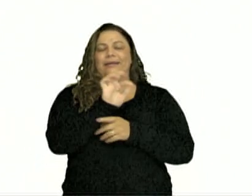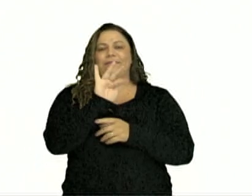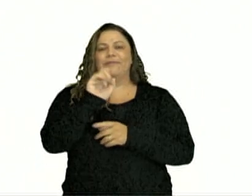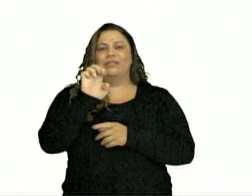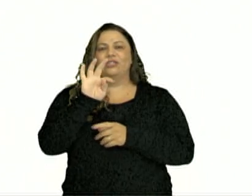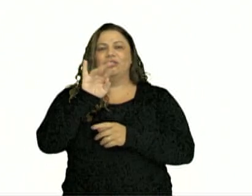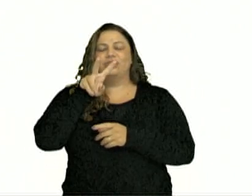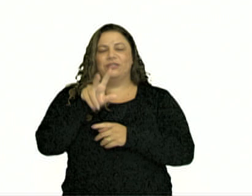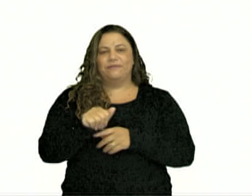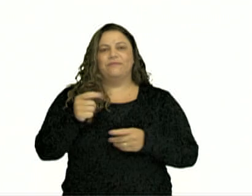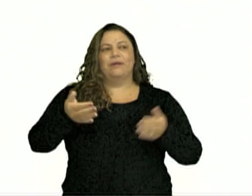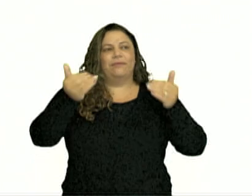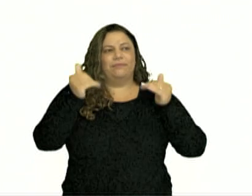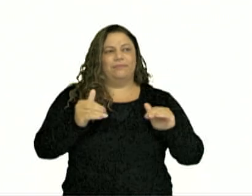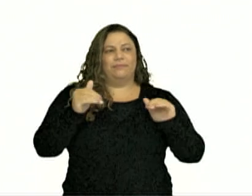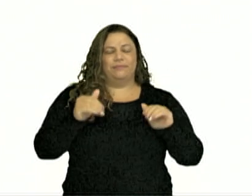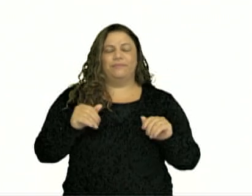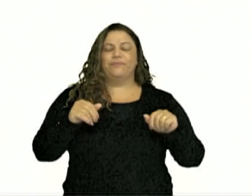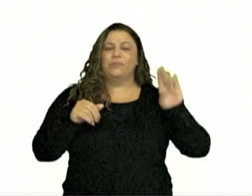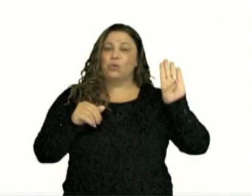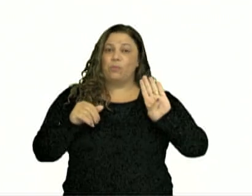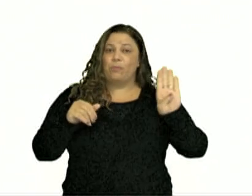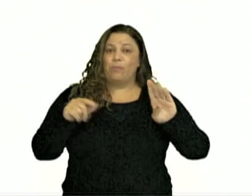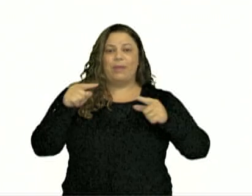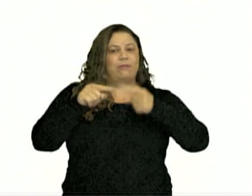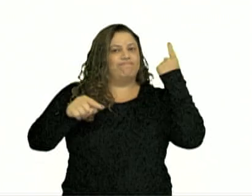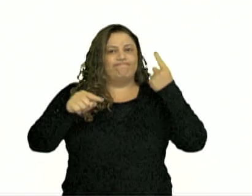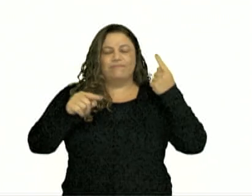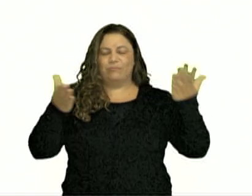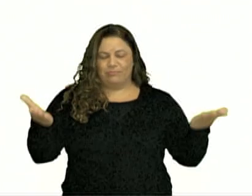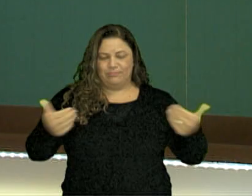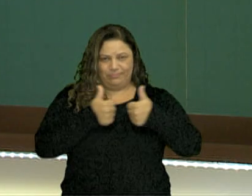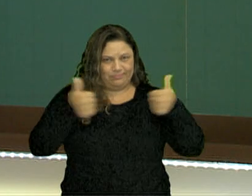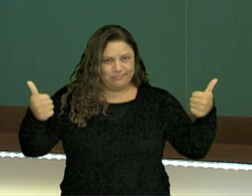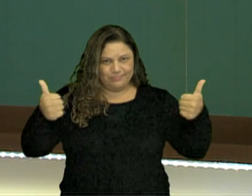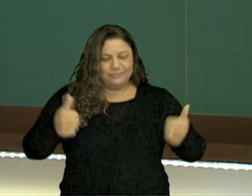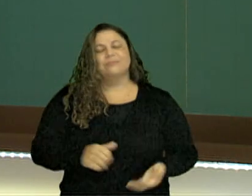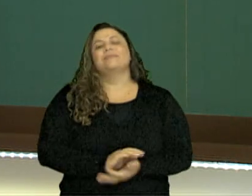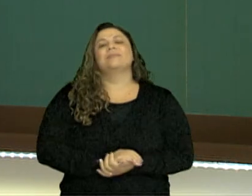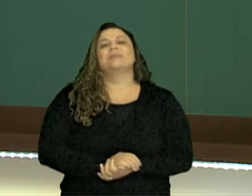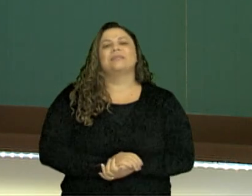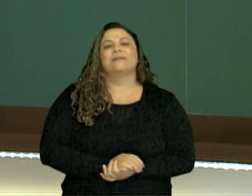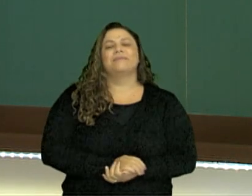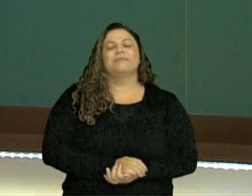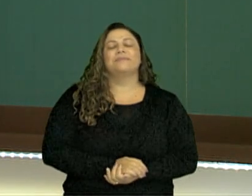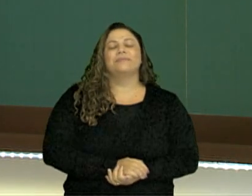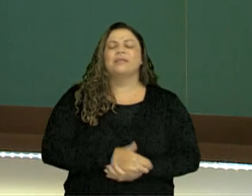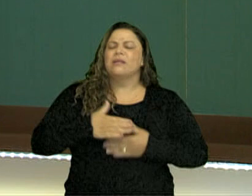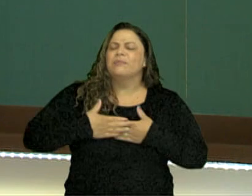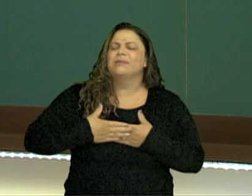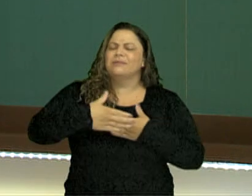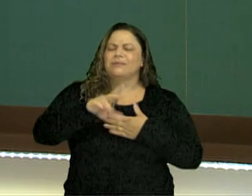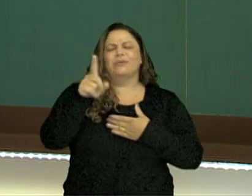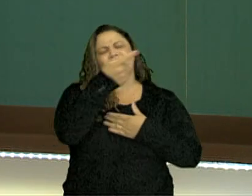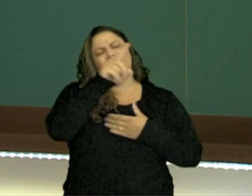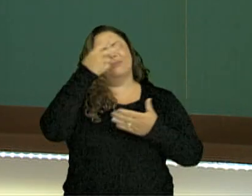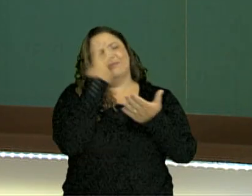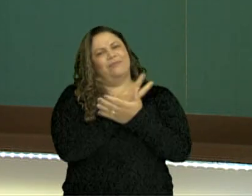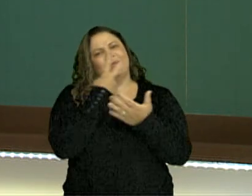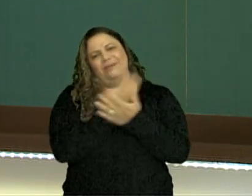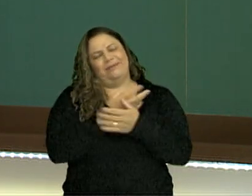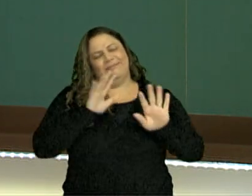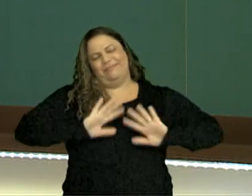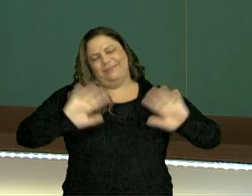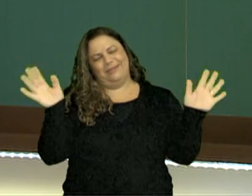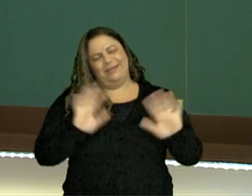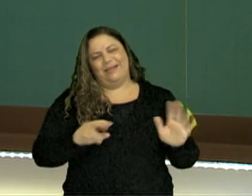concordância entre a taxa e o tempo considerado. Tranquilo, gente? A partir de agora não vai errar. Apesar que aqui era 50 e 50,